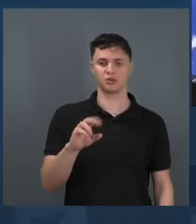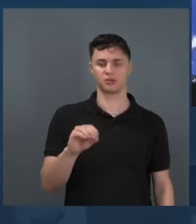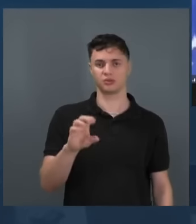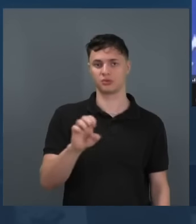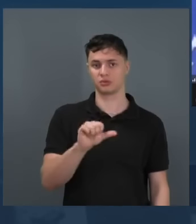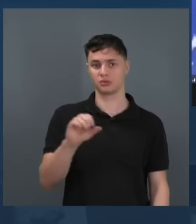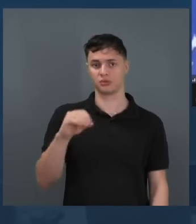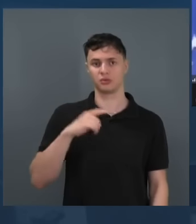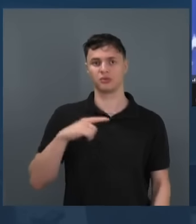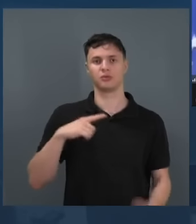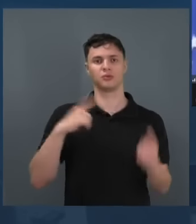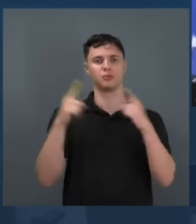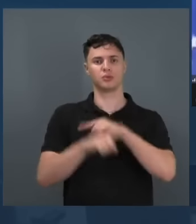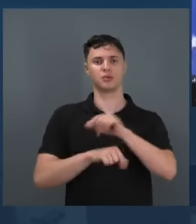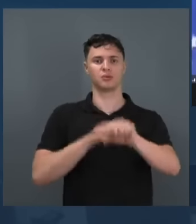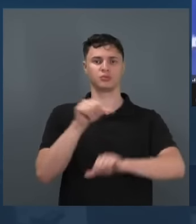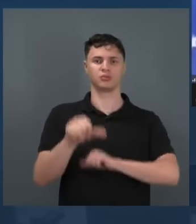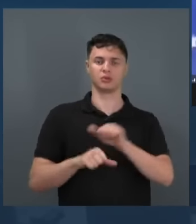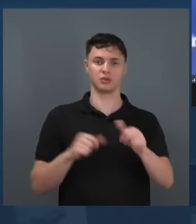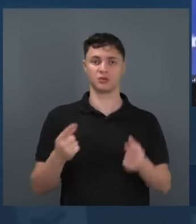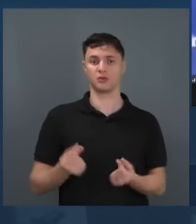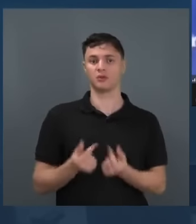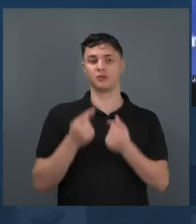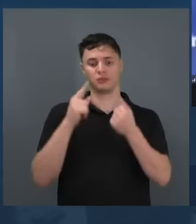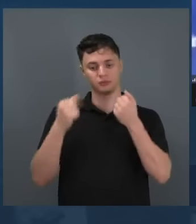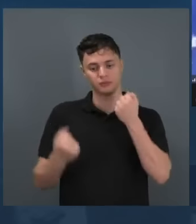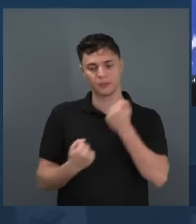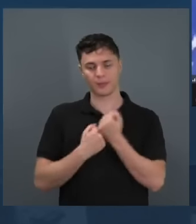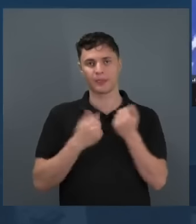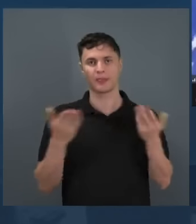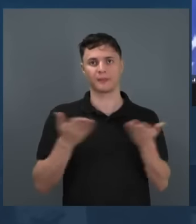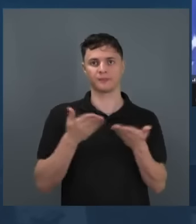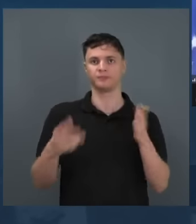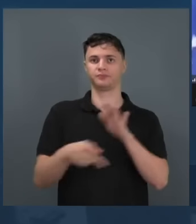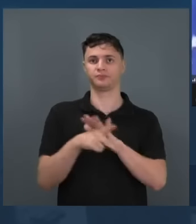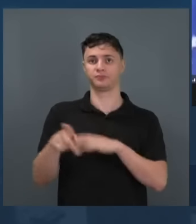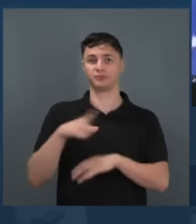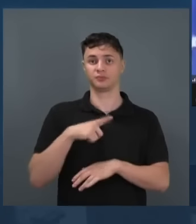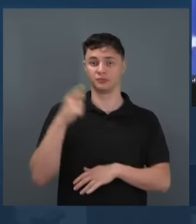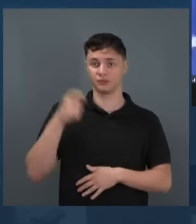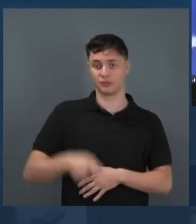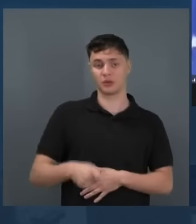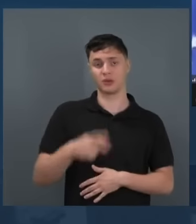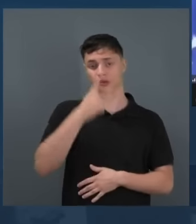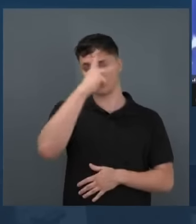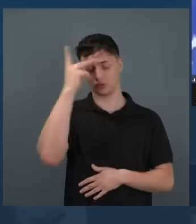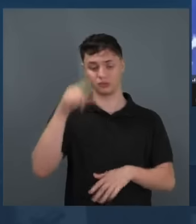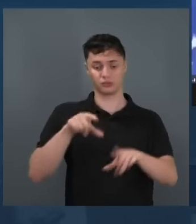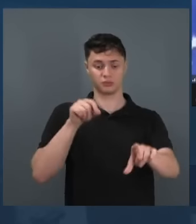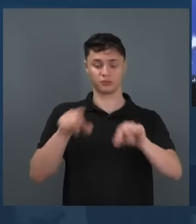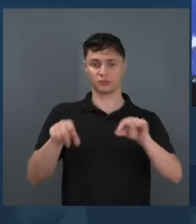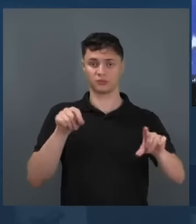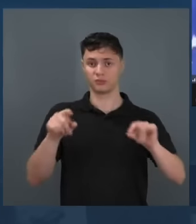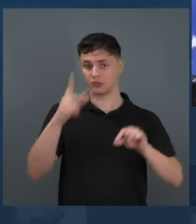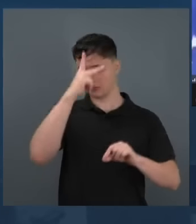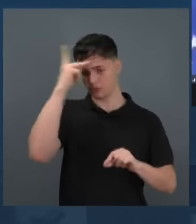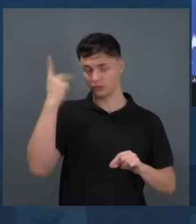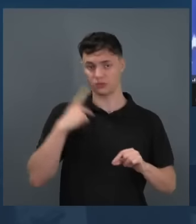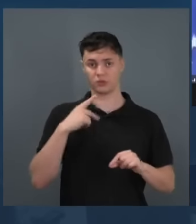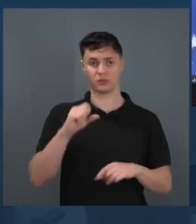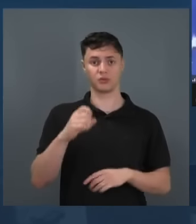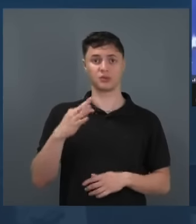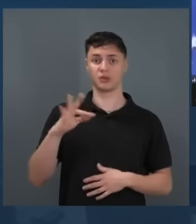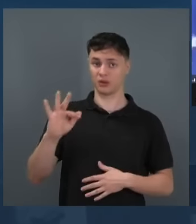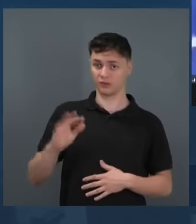inversão de valores, está sendo endossada por decisões de ministros da Suprema Corte do nosso